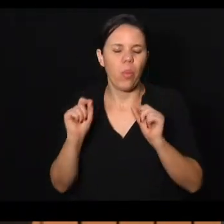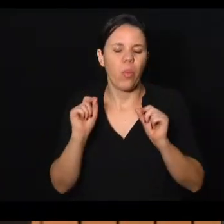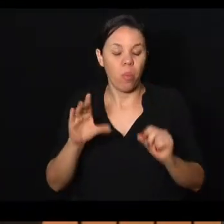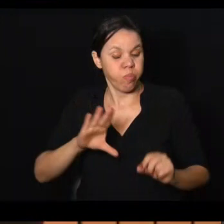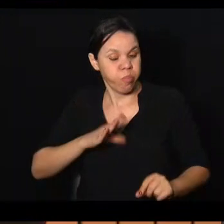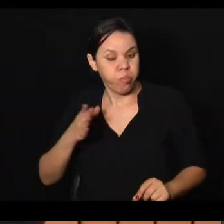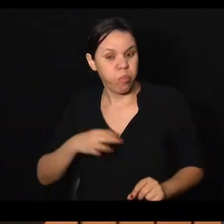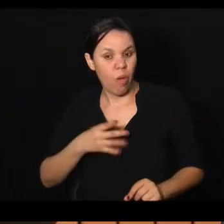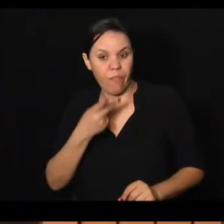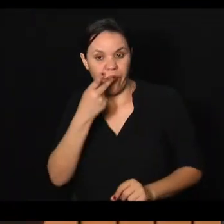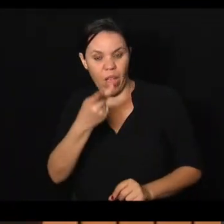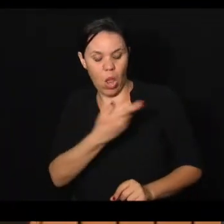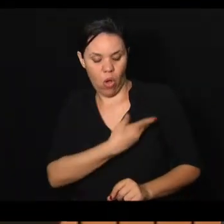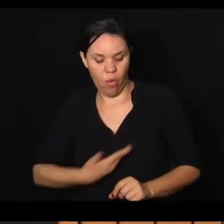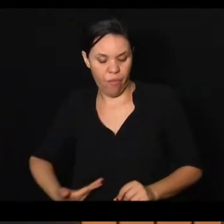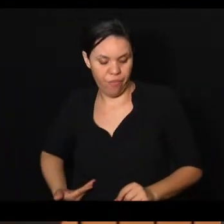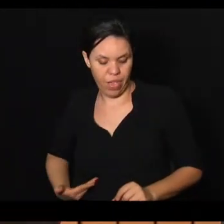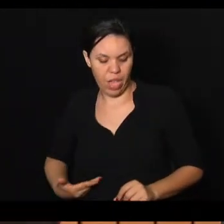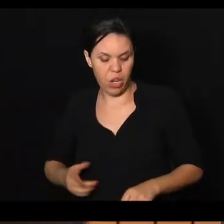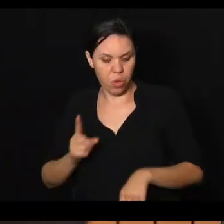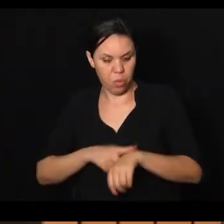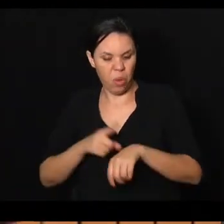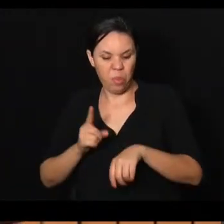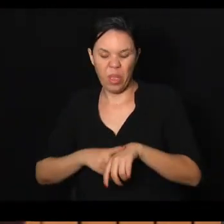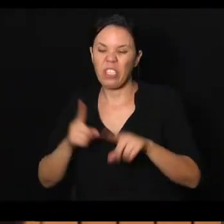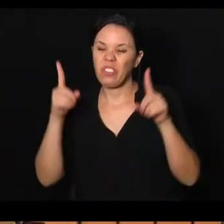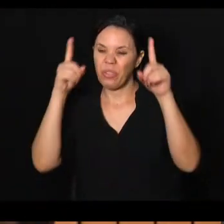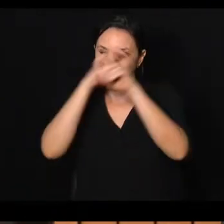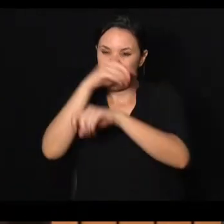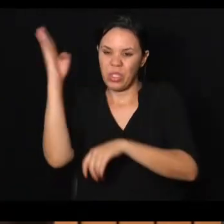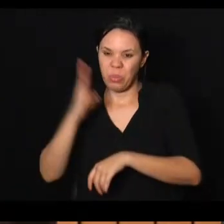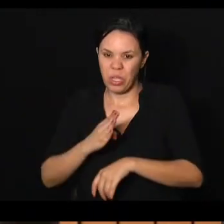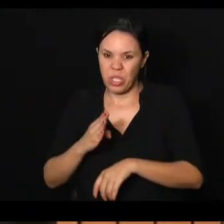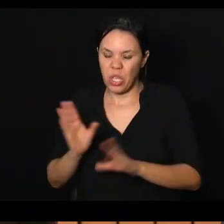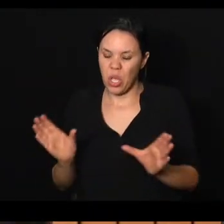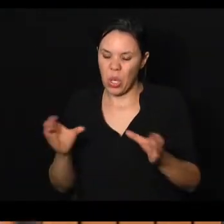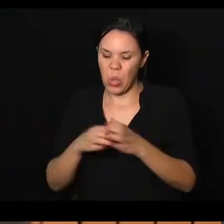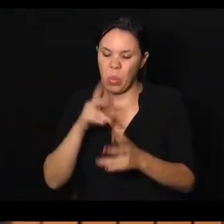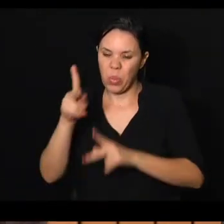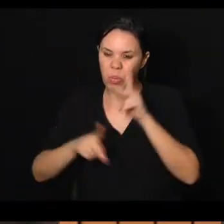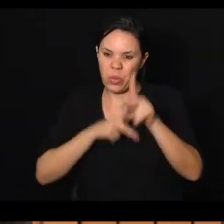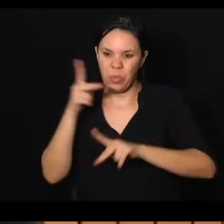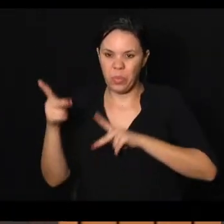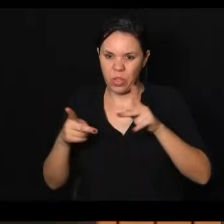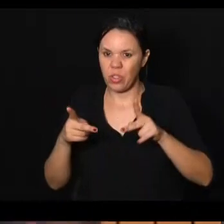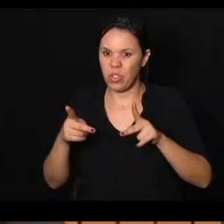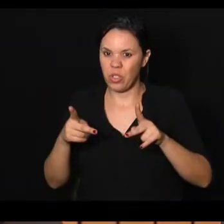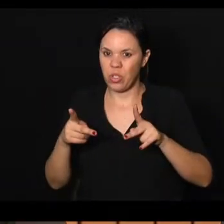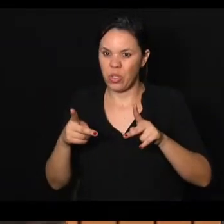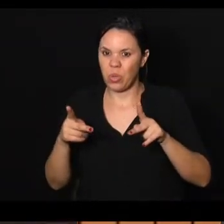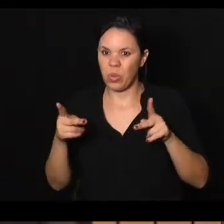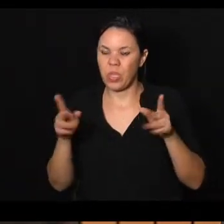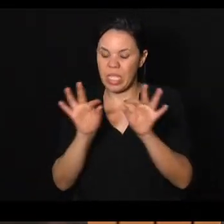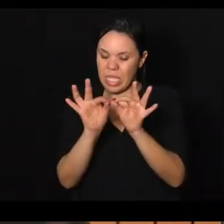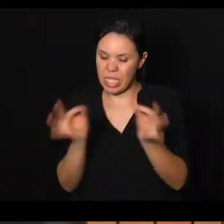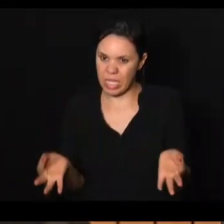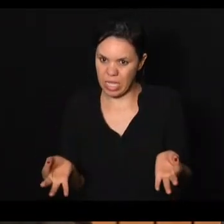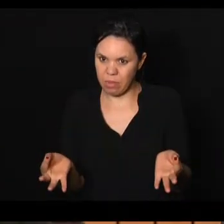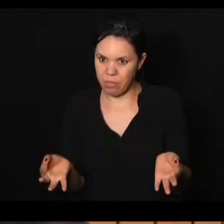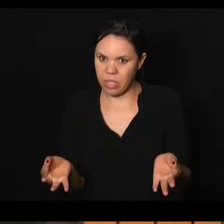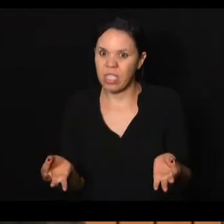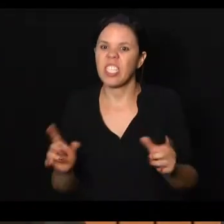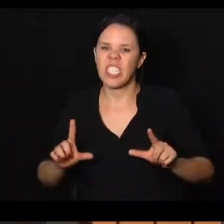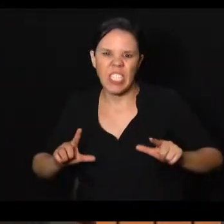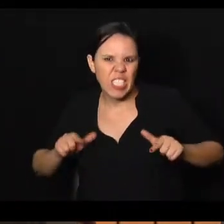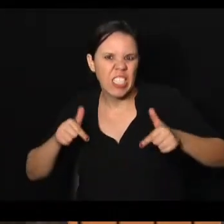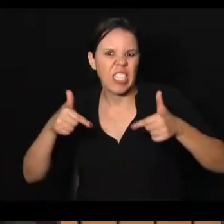um governo incomum, num momento incomum, formado por pessoas incomum, pessoas comuns, mas que vai